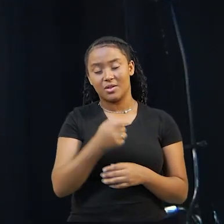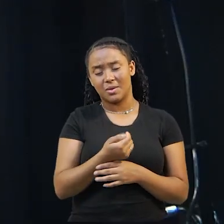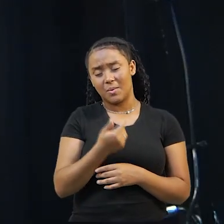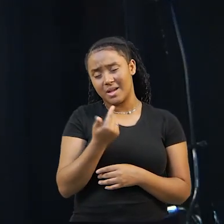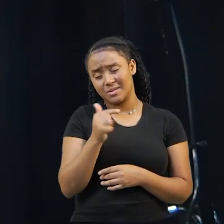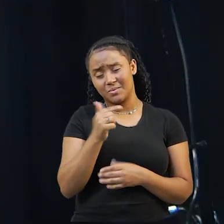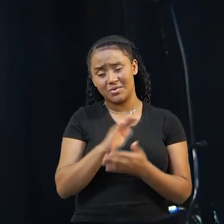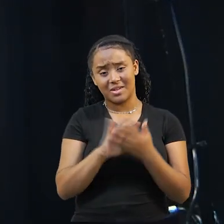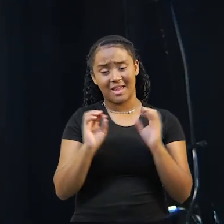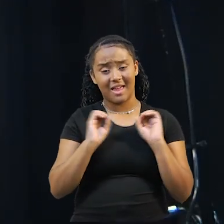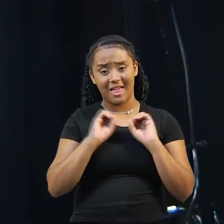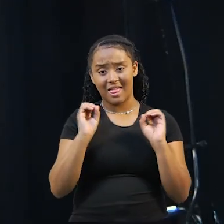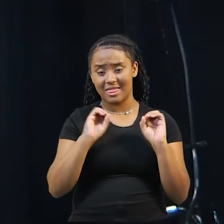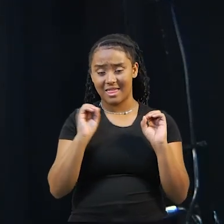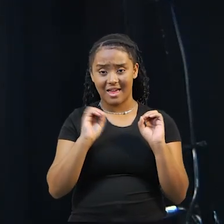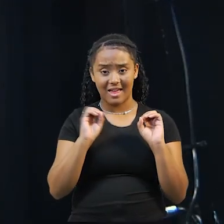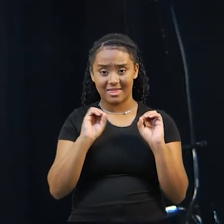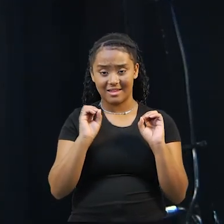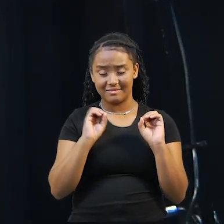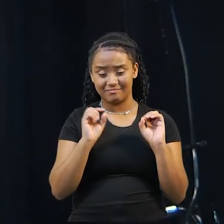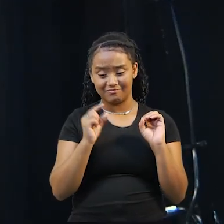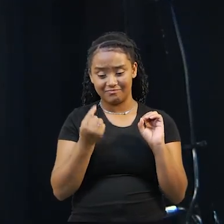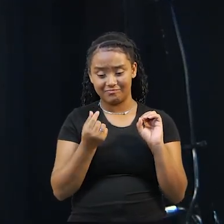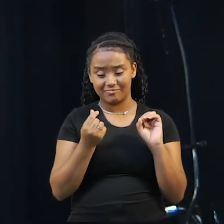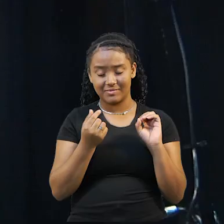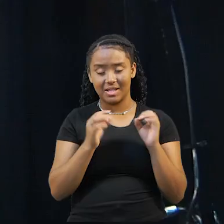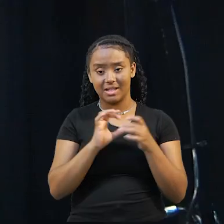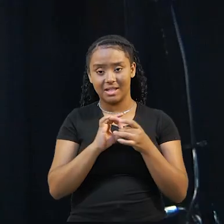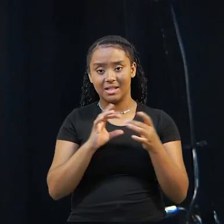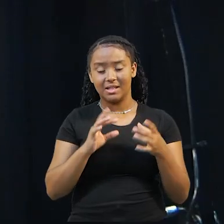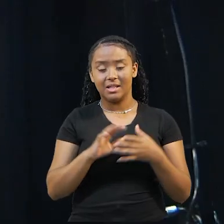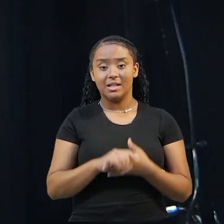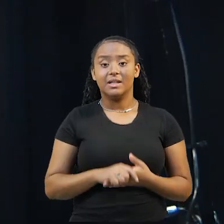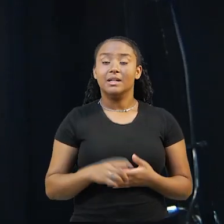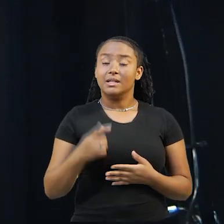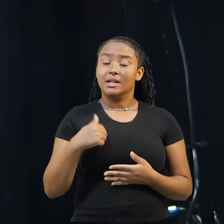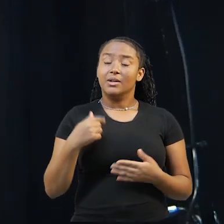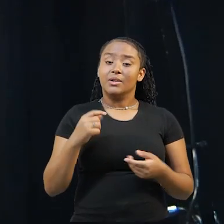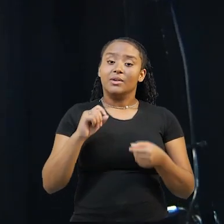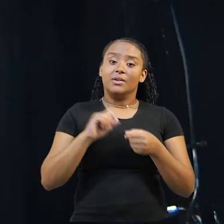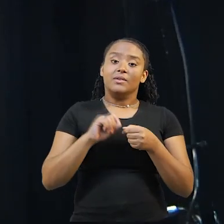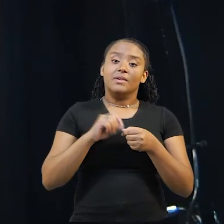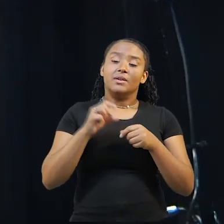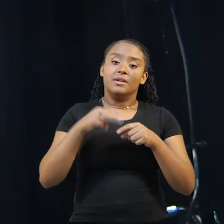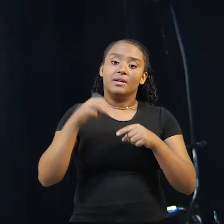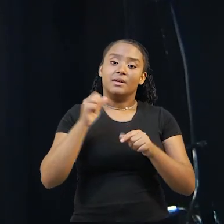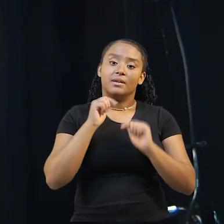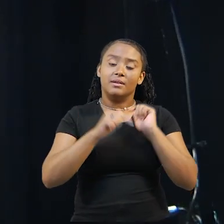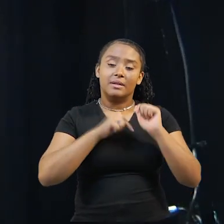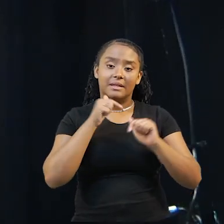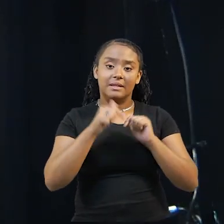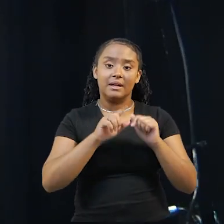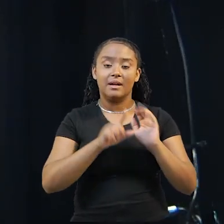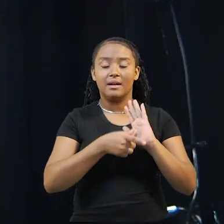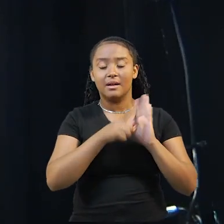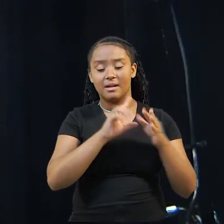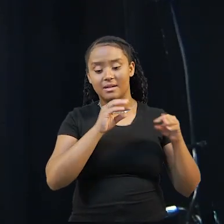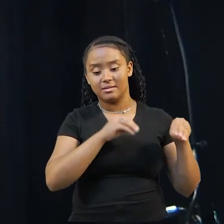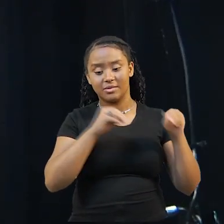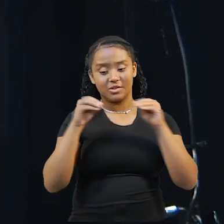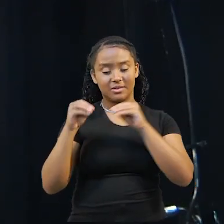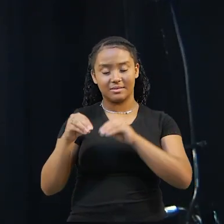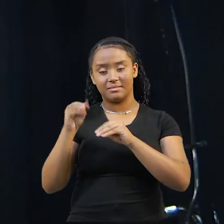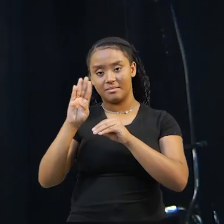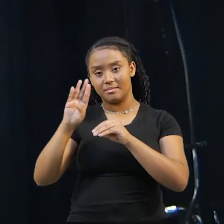para o mestrado. Então, eu fiz meu mestrado trabalhando na Secretaria de Estado de Saúde. eu tinha passado para Belo Horizonte, mas aí eu pedi transferência